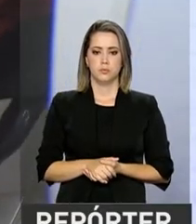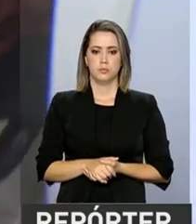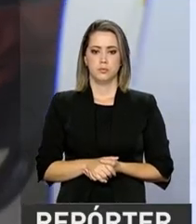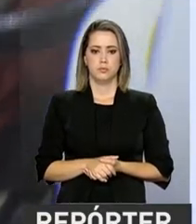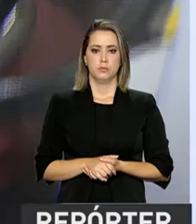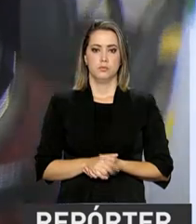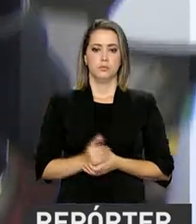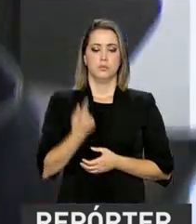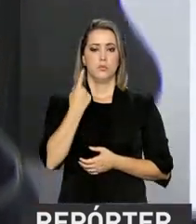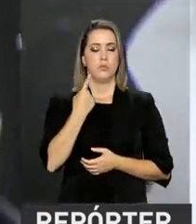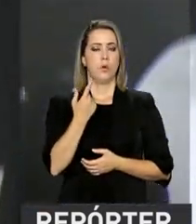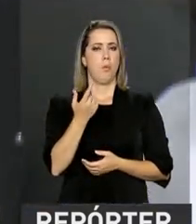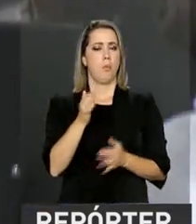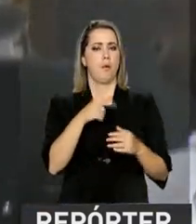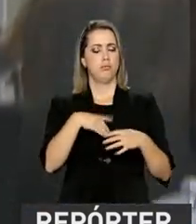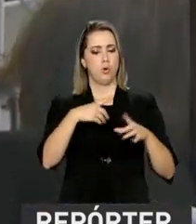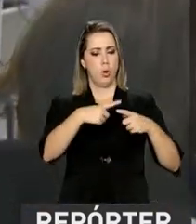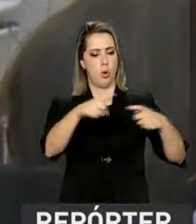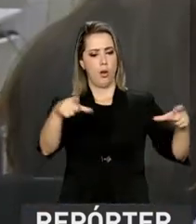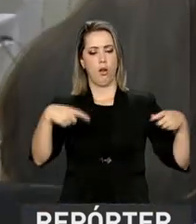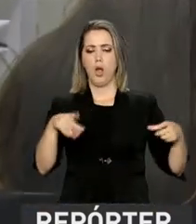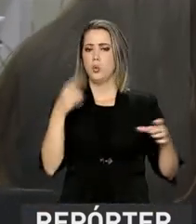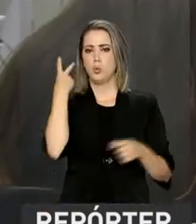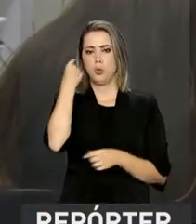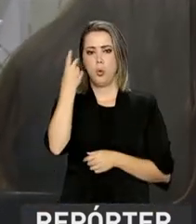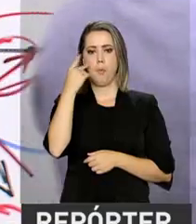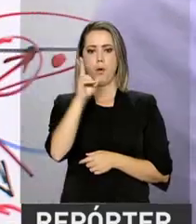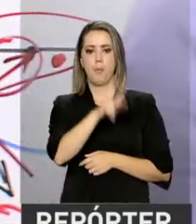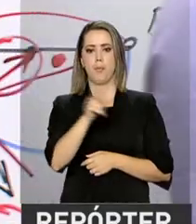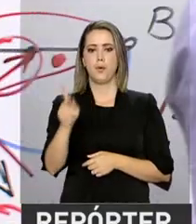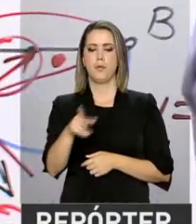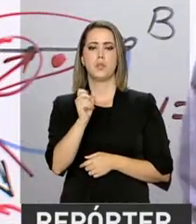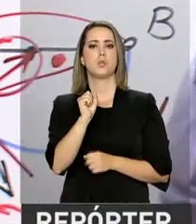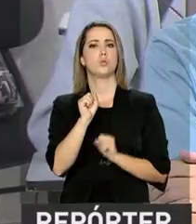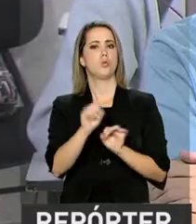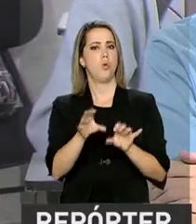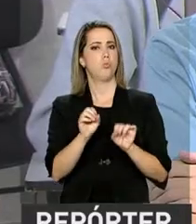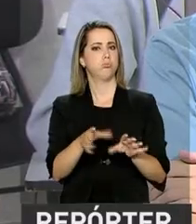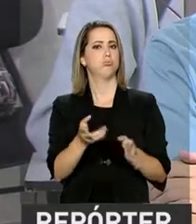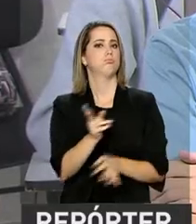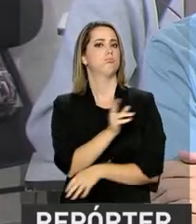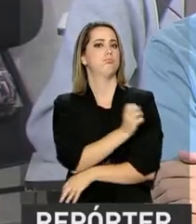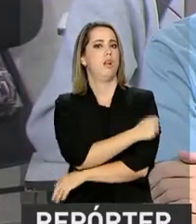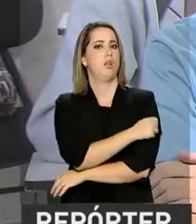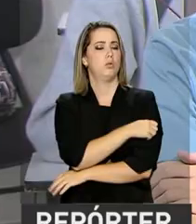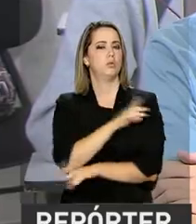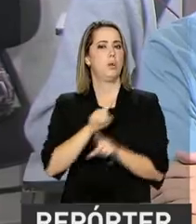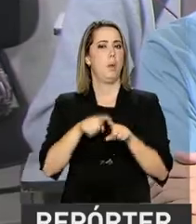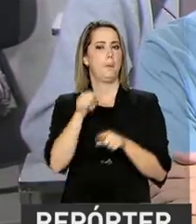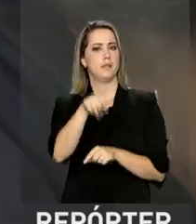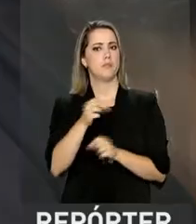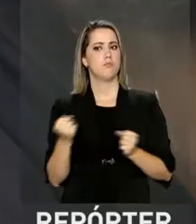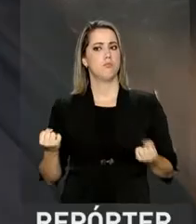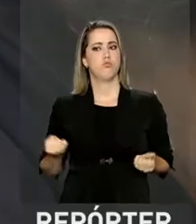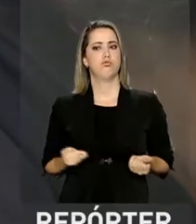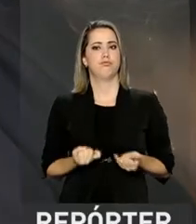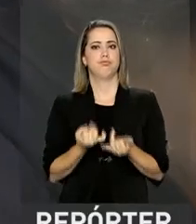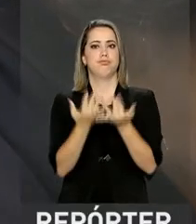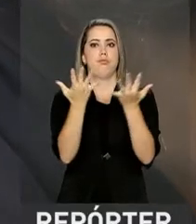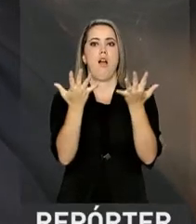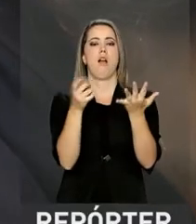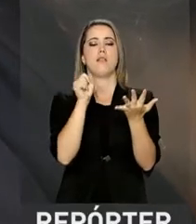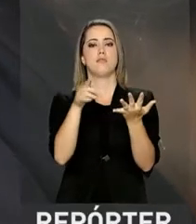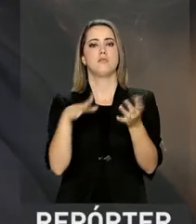Uma sala de aula comum. Professor, alunos, quadro, mas esse espaço está cheio, cheio